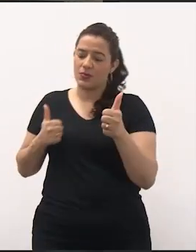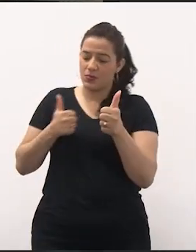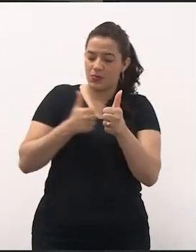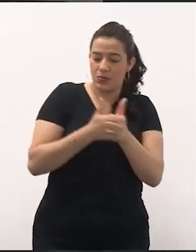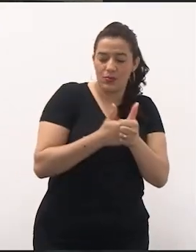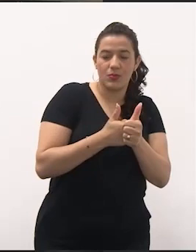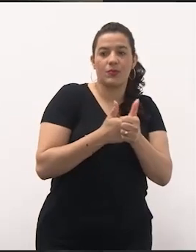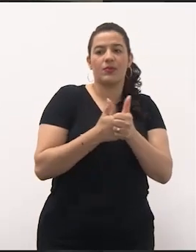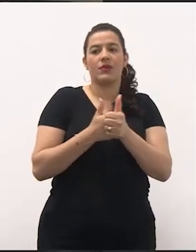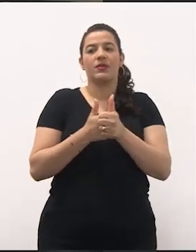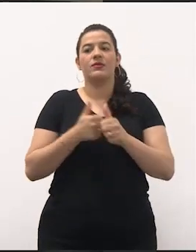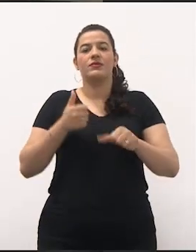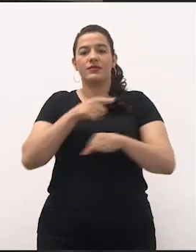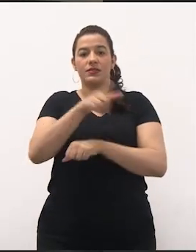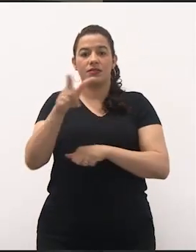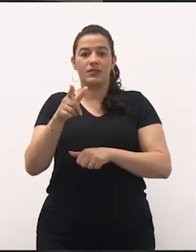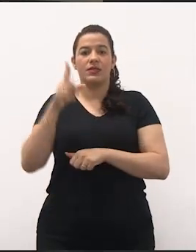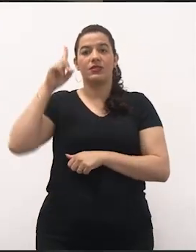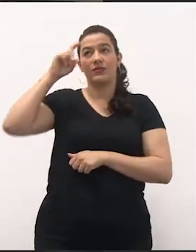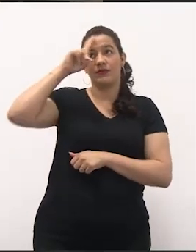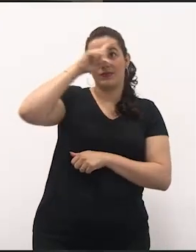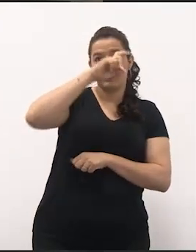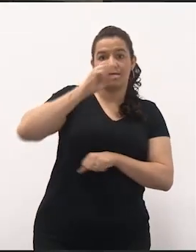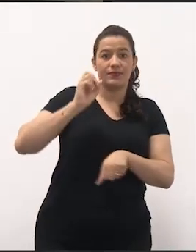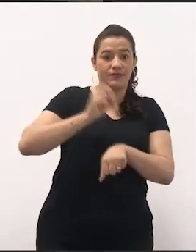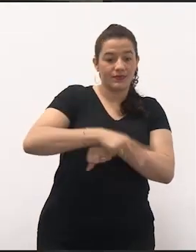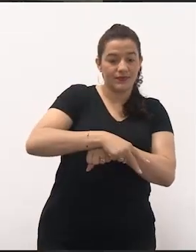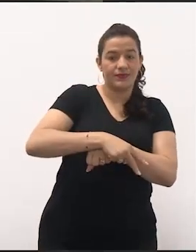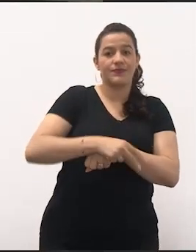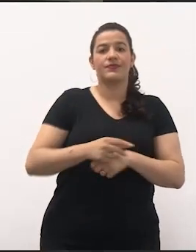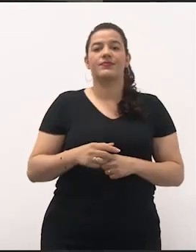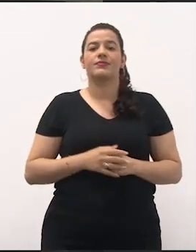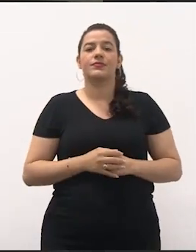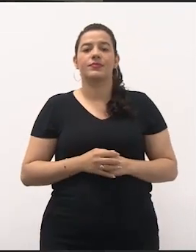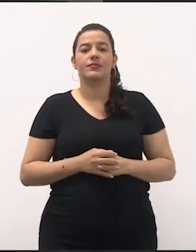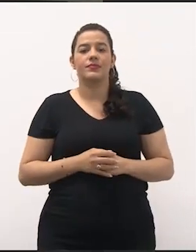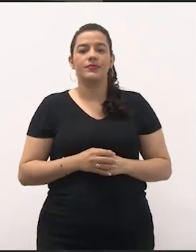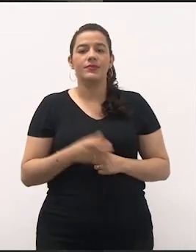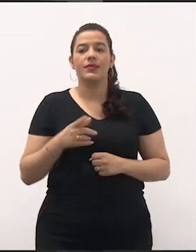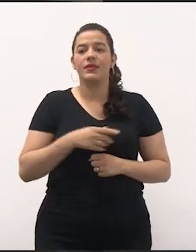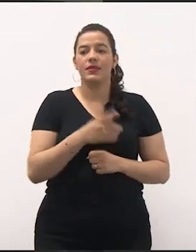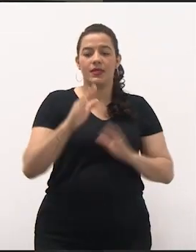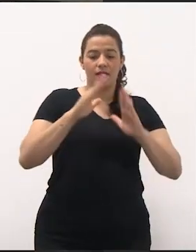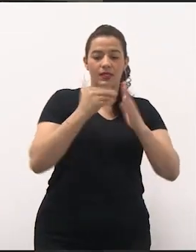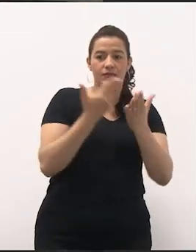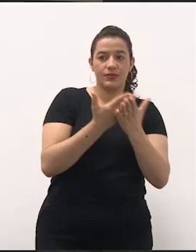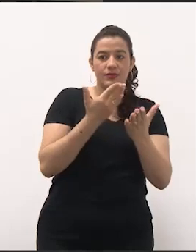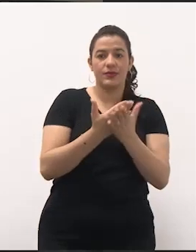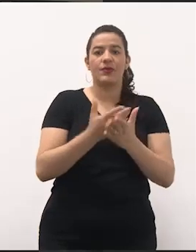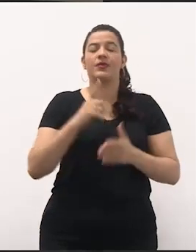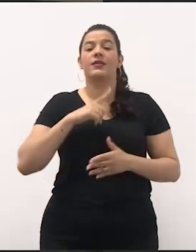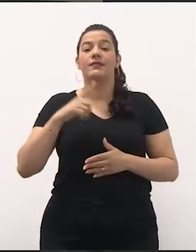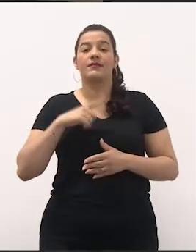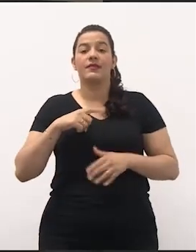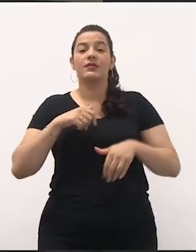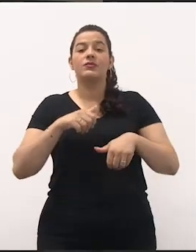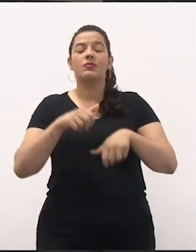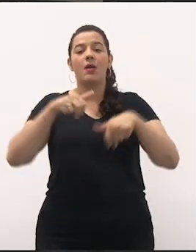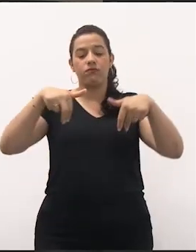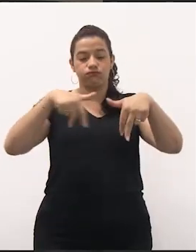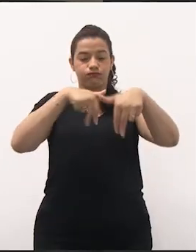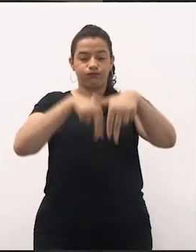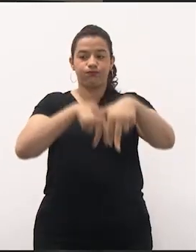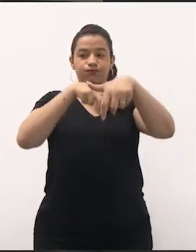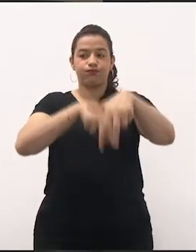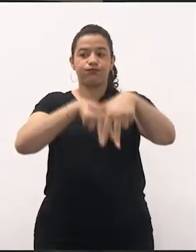pelas dificuldades de acesso. Eu vi aqui no chat uma professora que falou que a escola dela fez uma caminhada, e